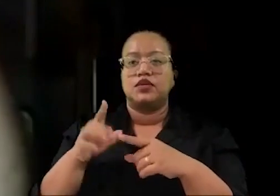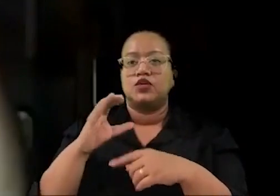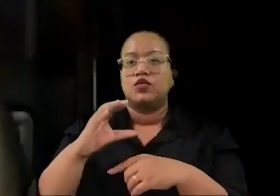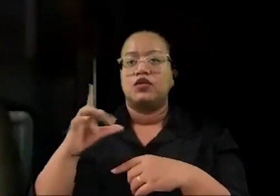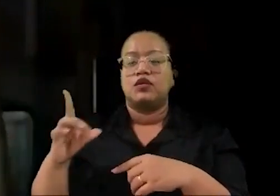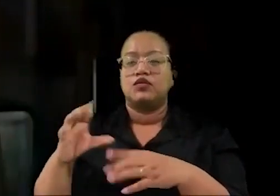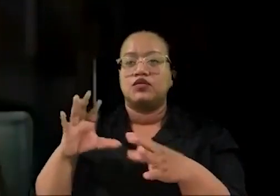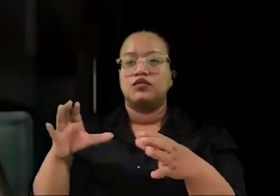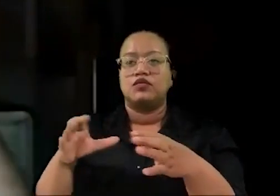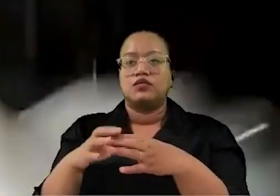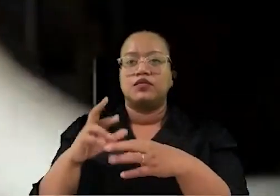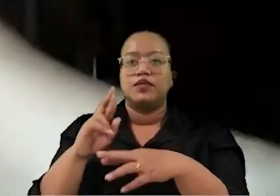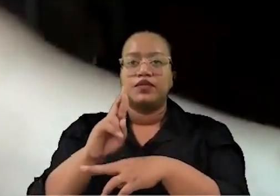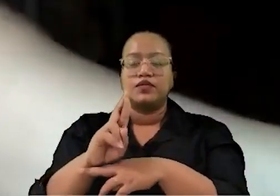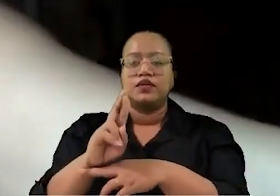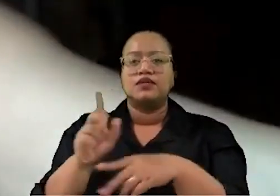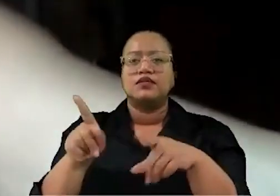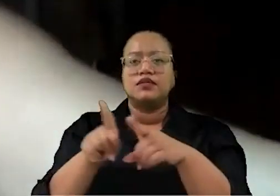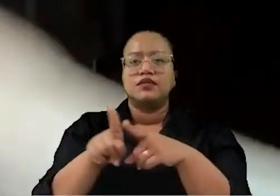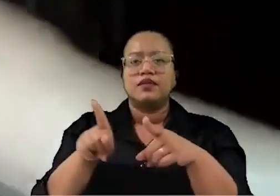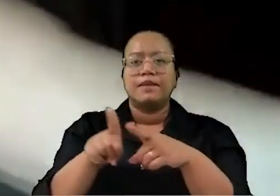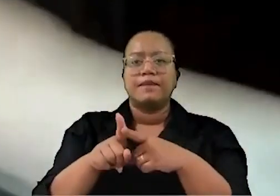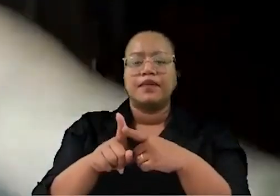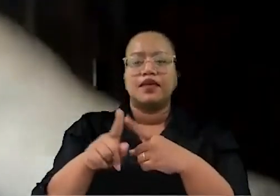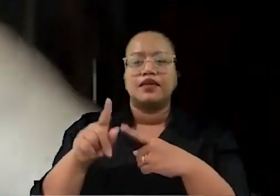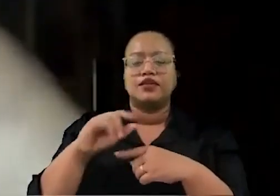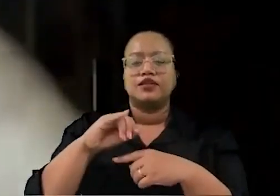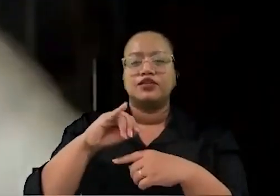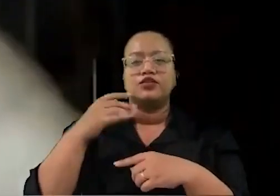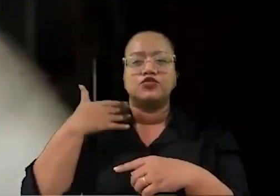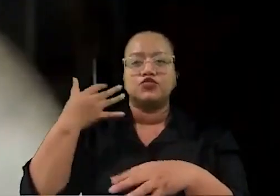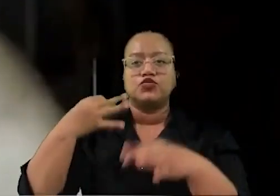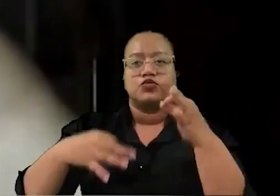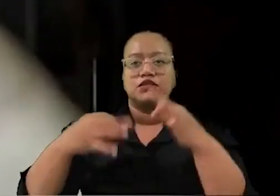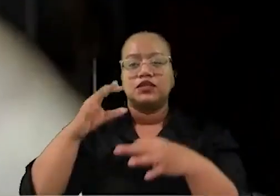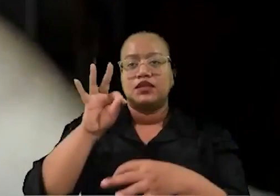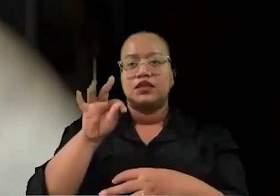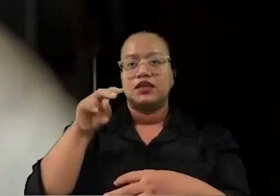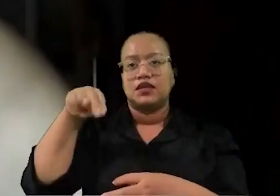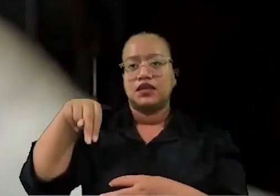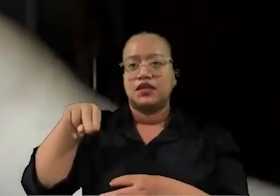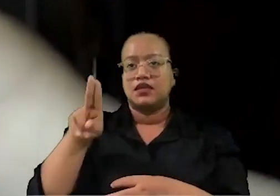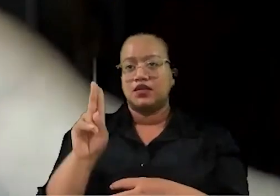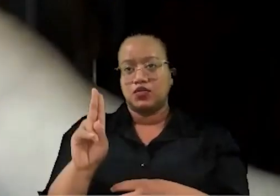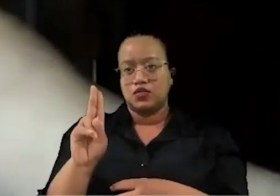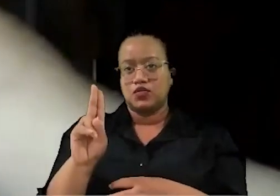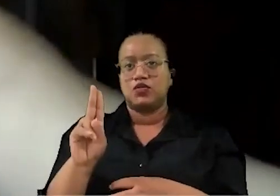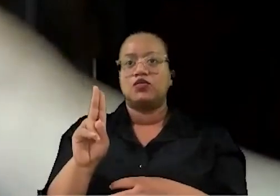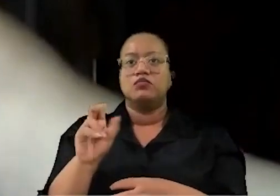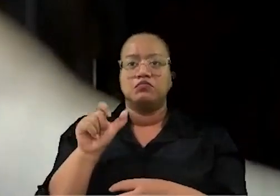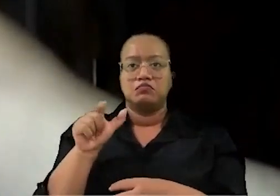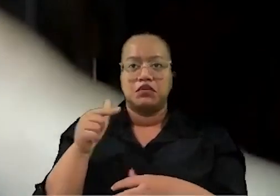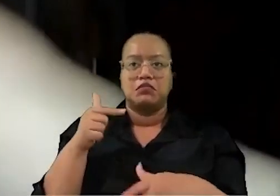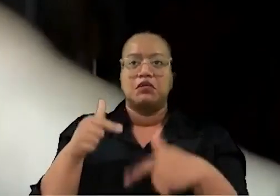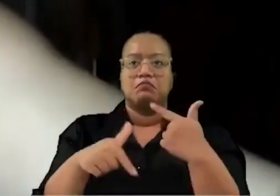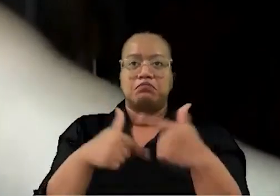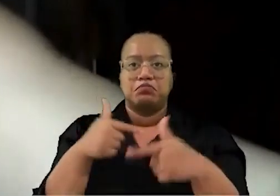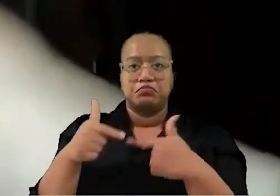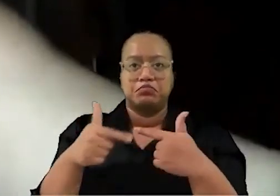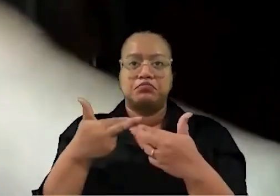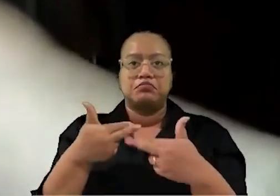TNU, com o gabinete zerado na TNU, que ele zerou agora. Então, essa é a dedicação